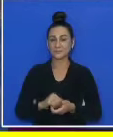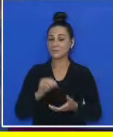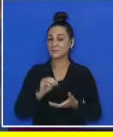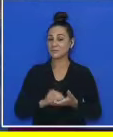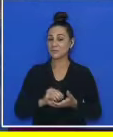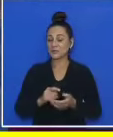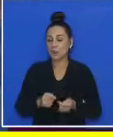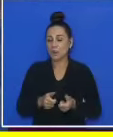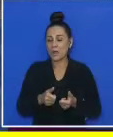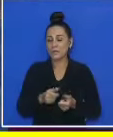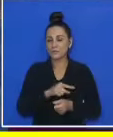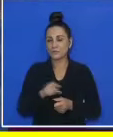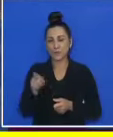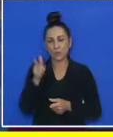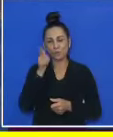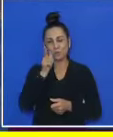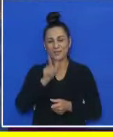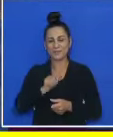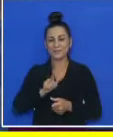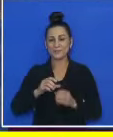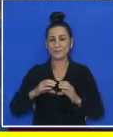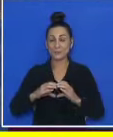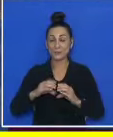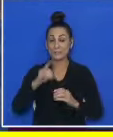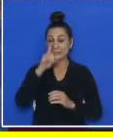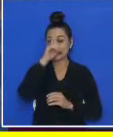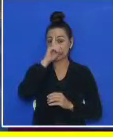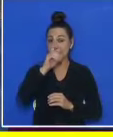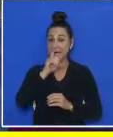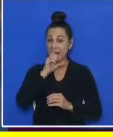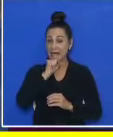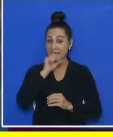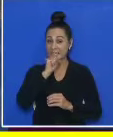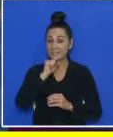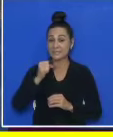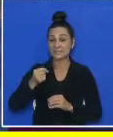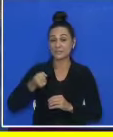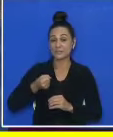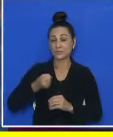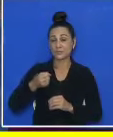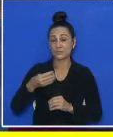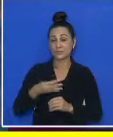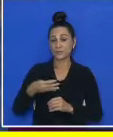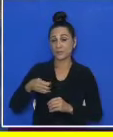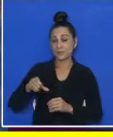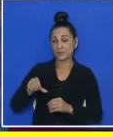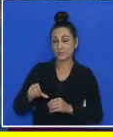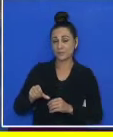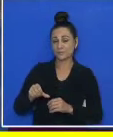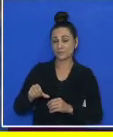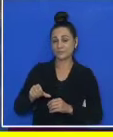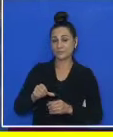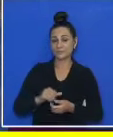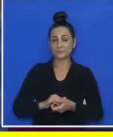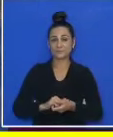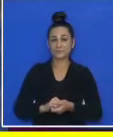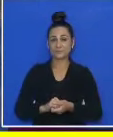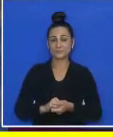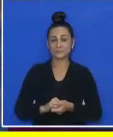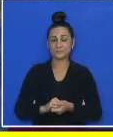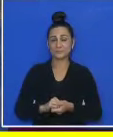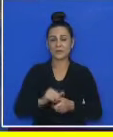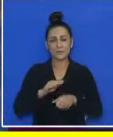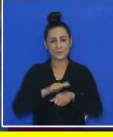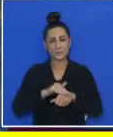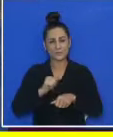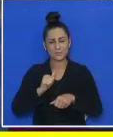Falta pouco, você ainda tem chances. Bola laranja número 49. Laranja 49.